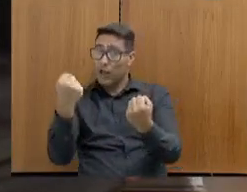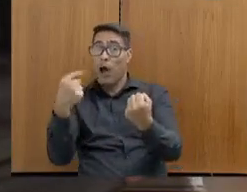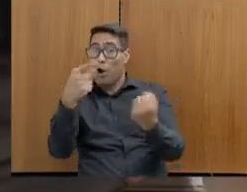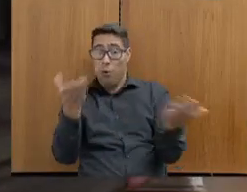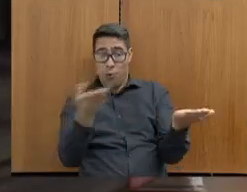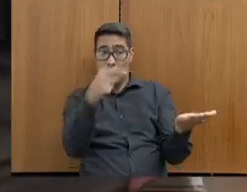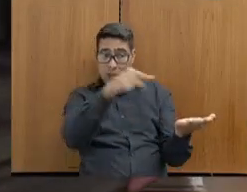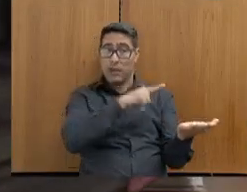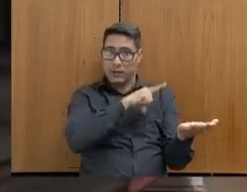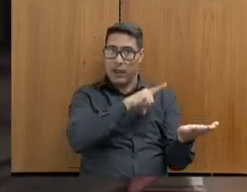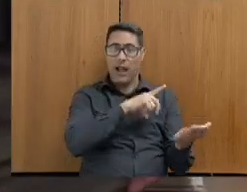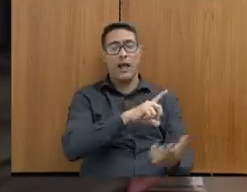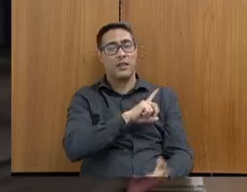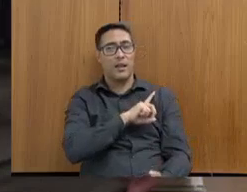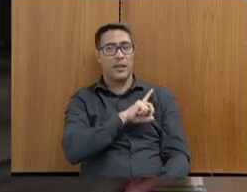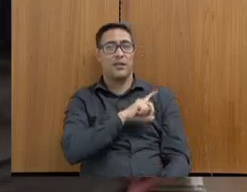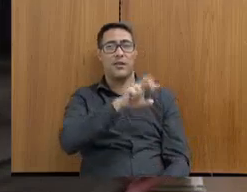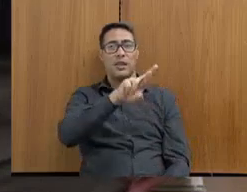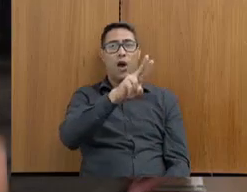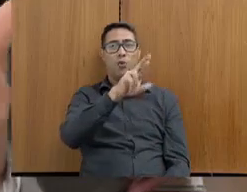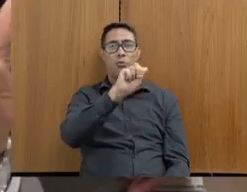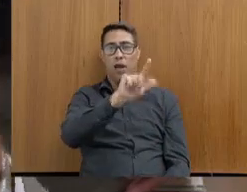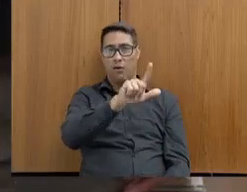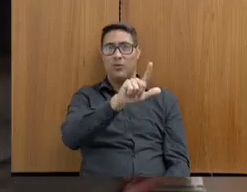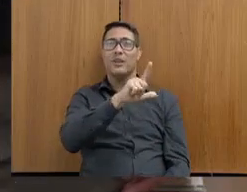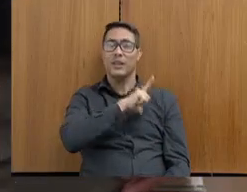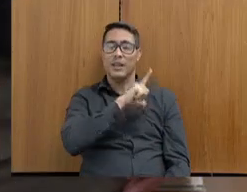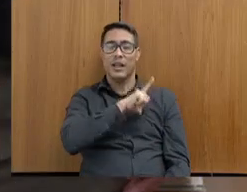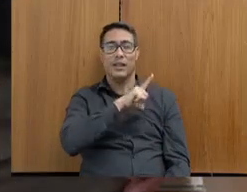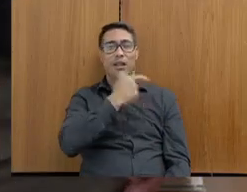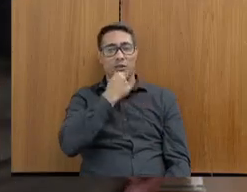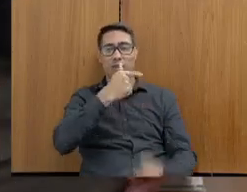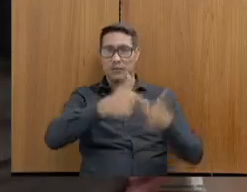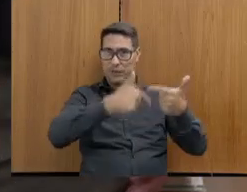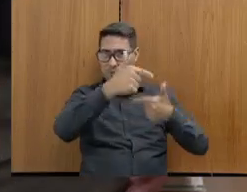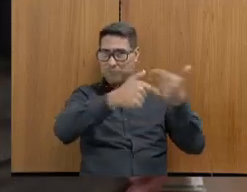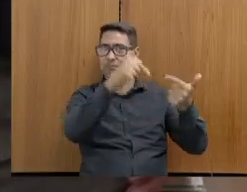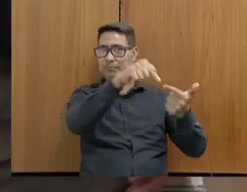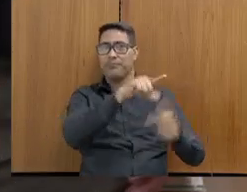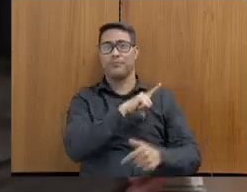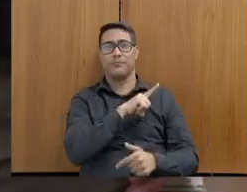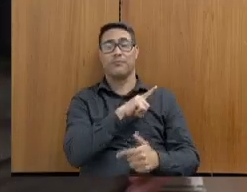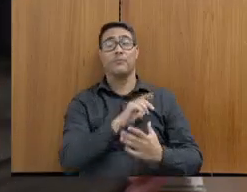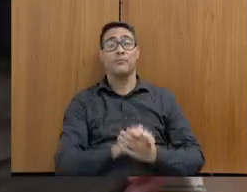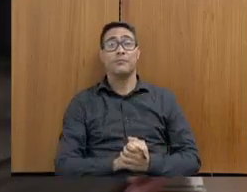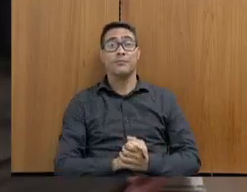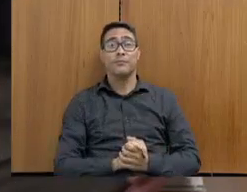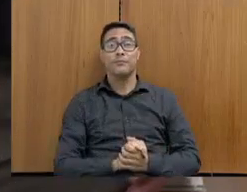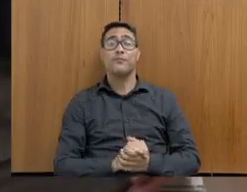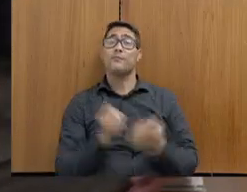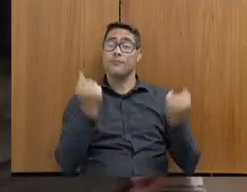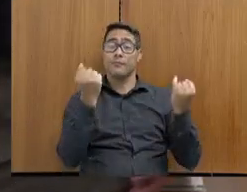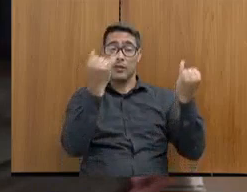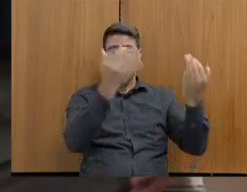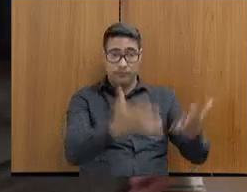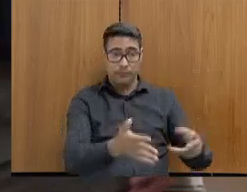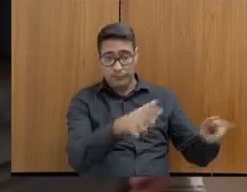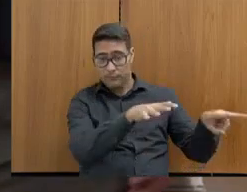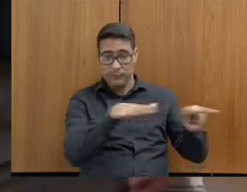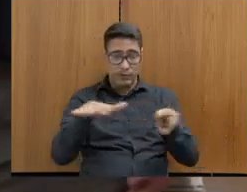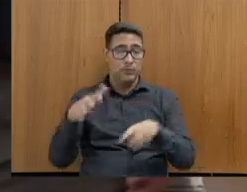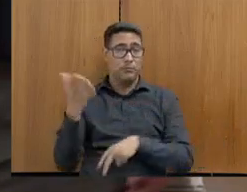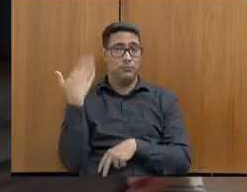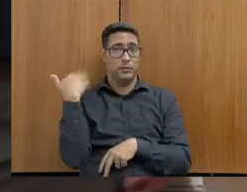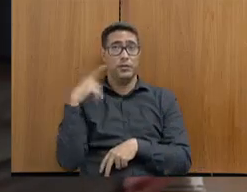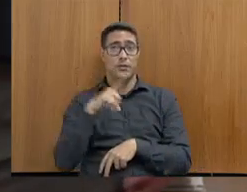Marco Dr José Luiz fez um serviço trabalha até há poucos dias E falando nisso a semana passada teve a